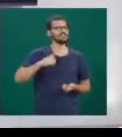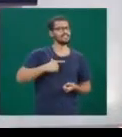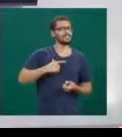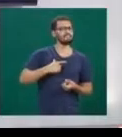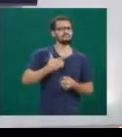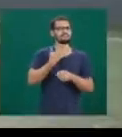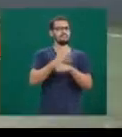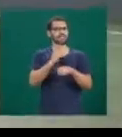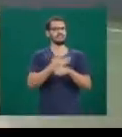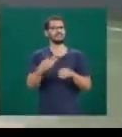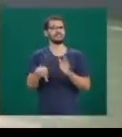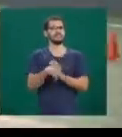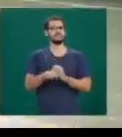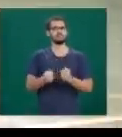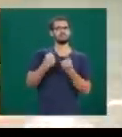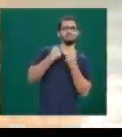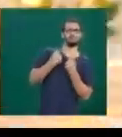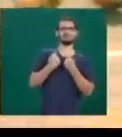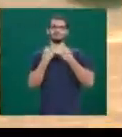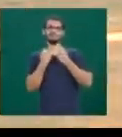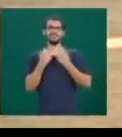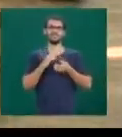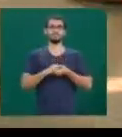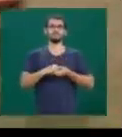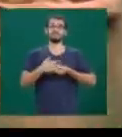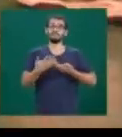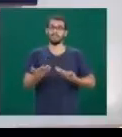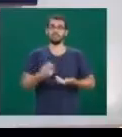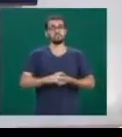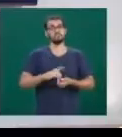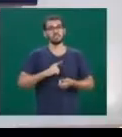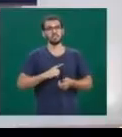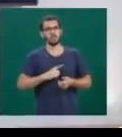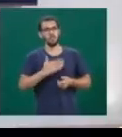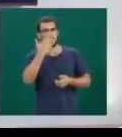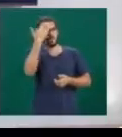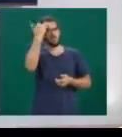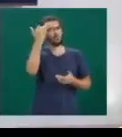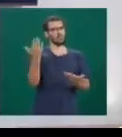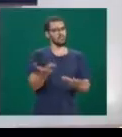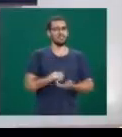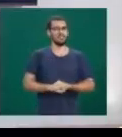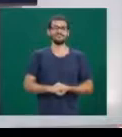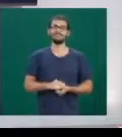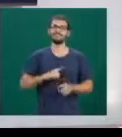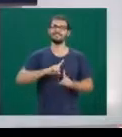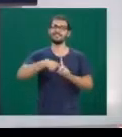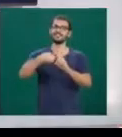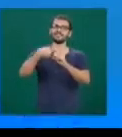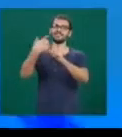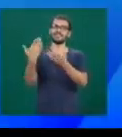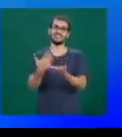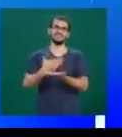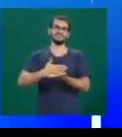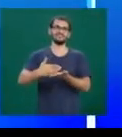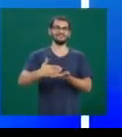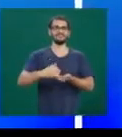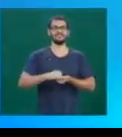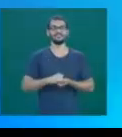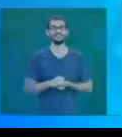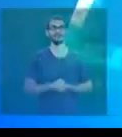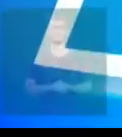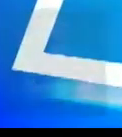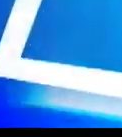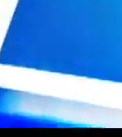de goleiros? A posição tem ganhado destaque no futsal. Tem muito mais? O TV Notícias está no ar.